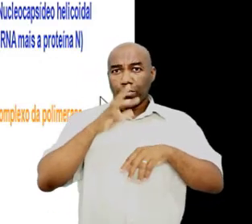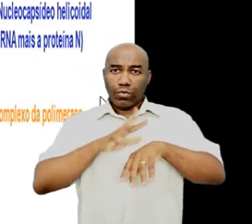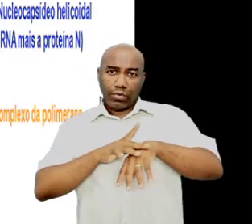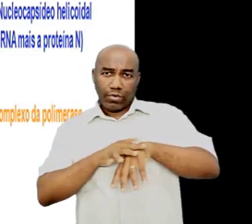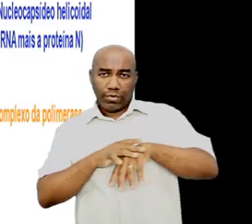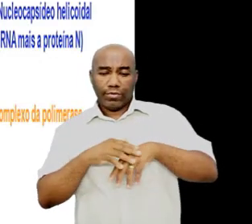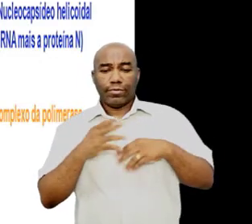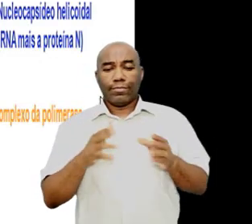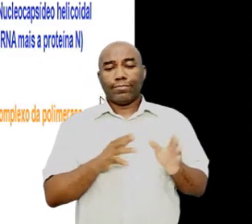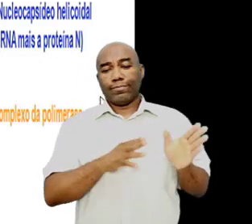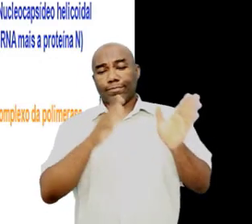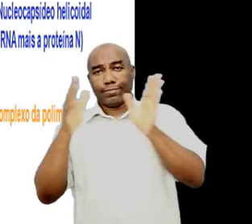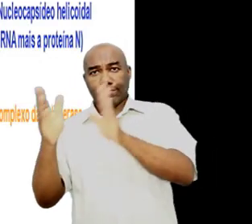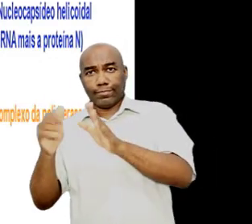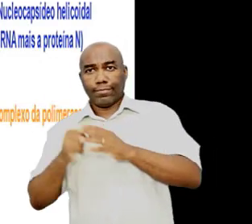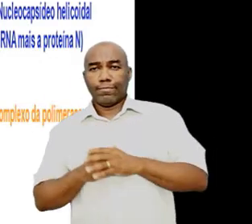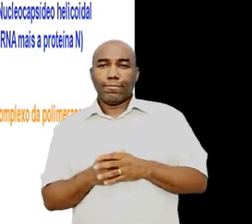outro.